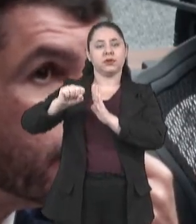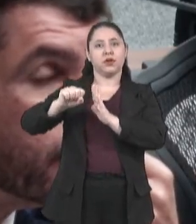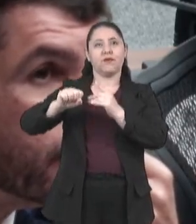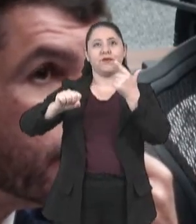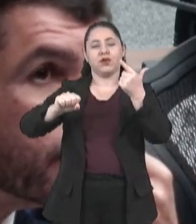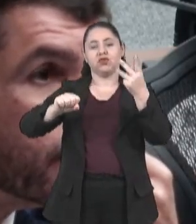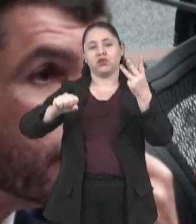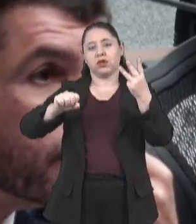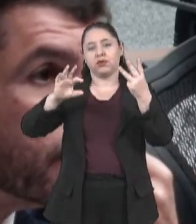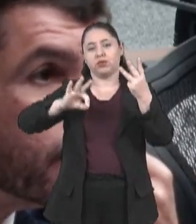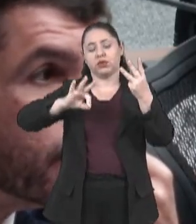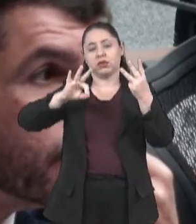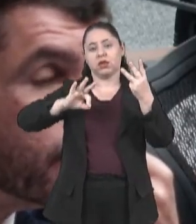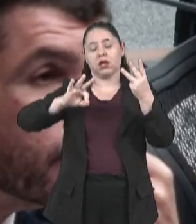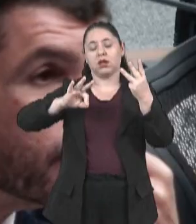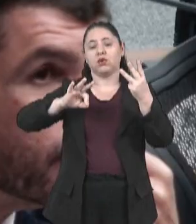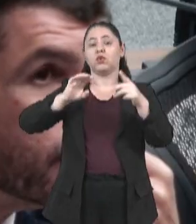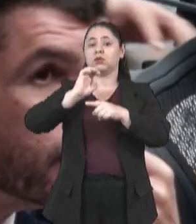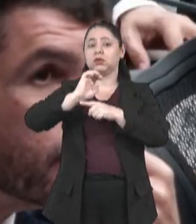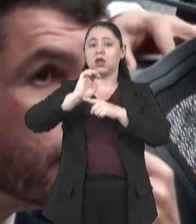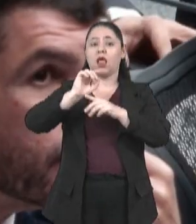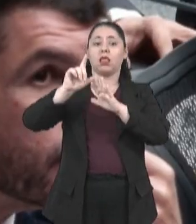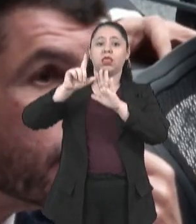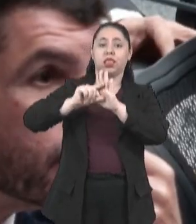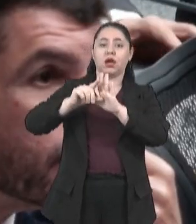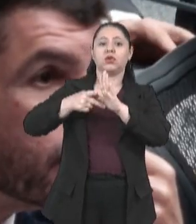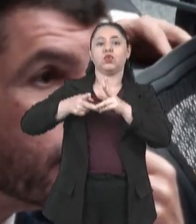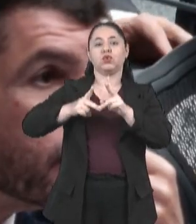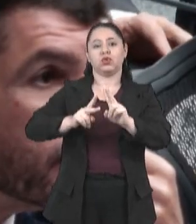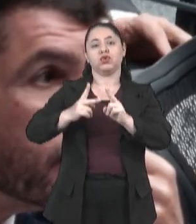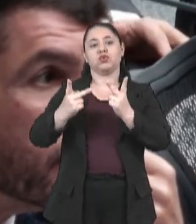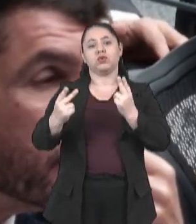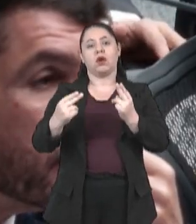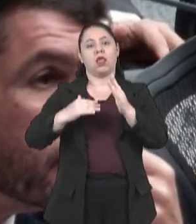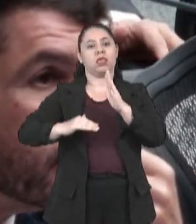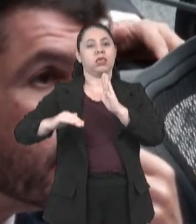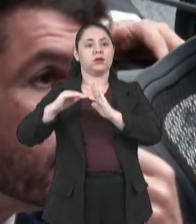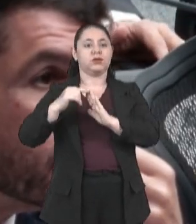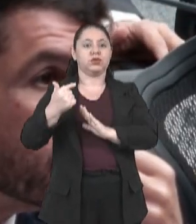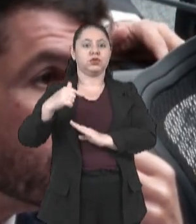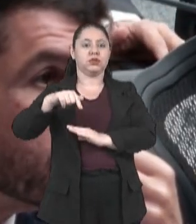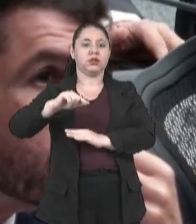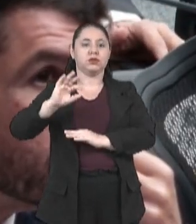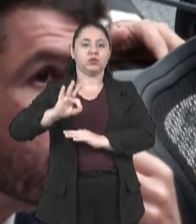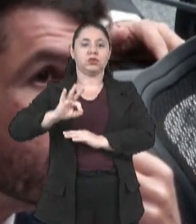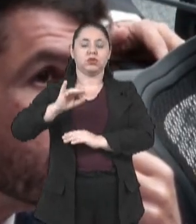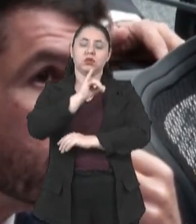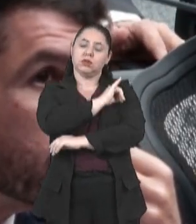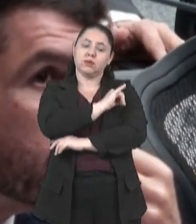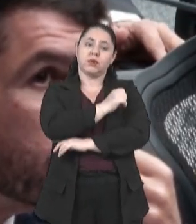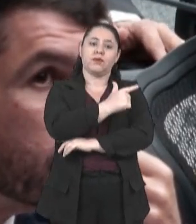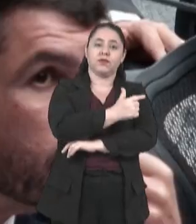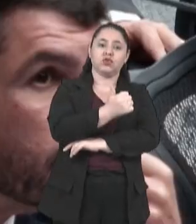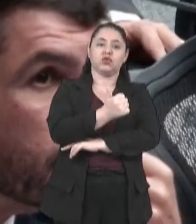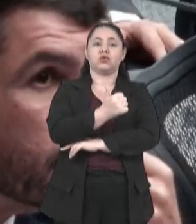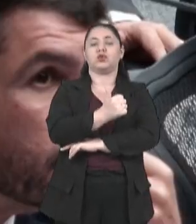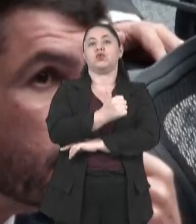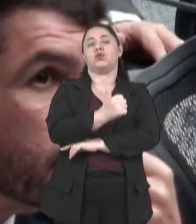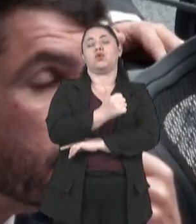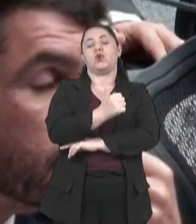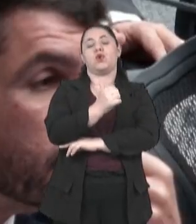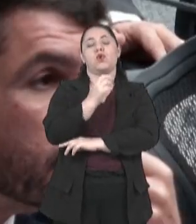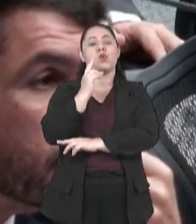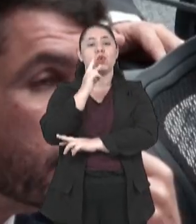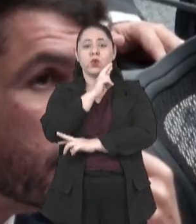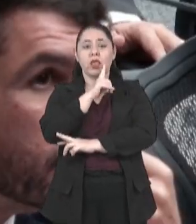alíquota de 23%. O estado é uma das alíquotas menores do país, 17%. Rio de Janeiro é 21%, Roraima é